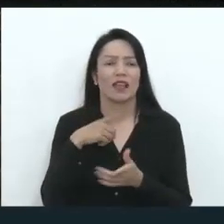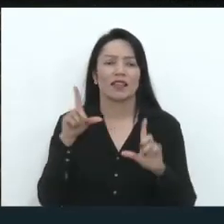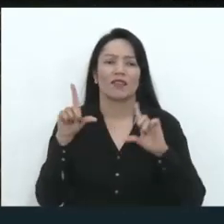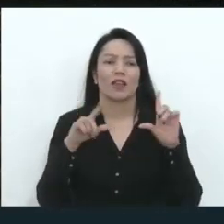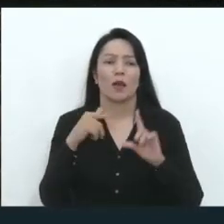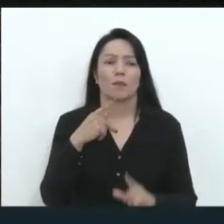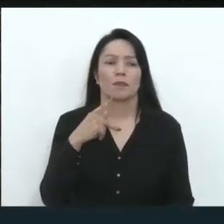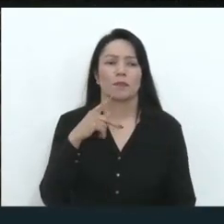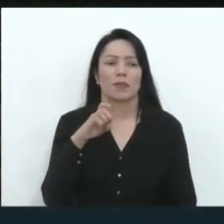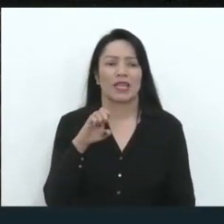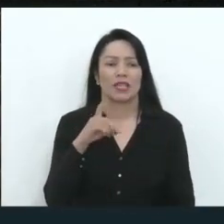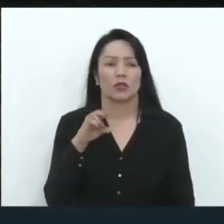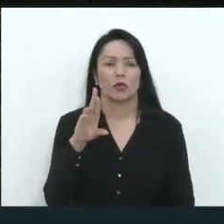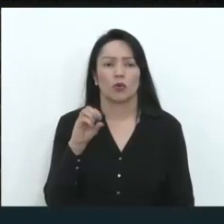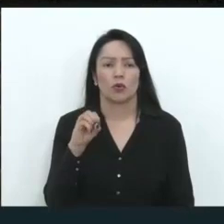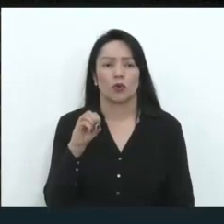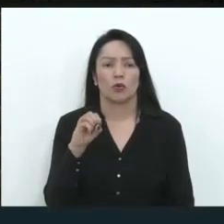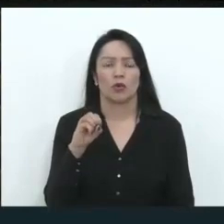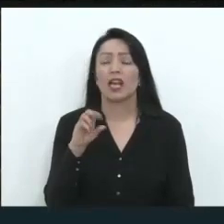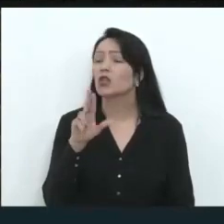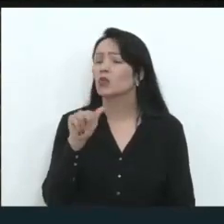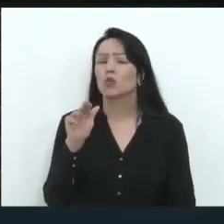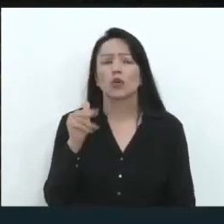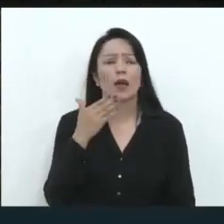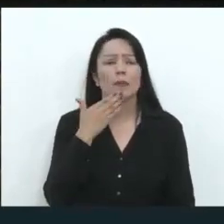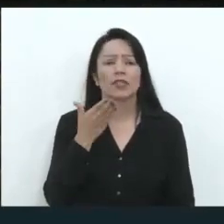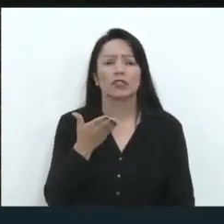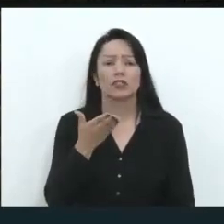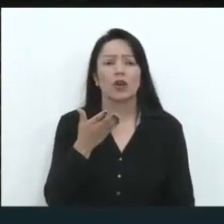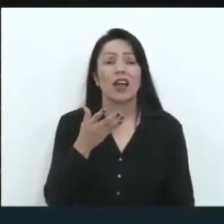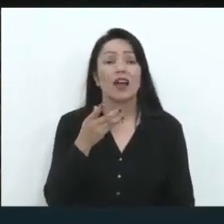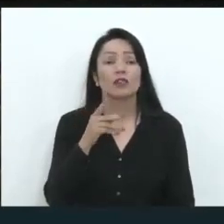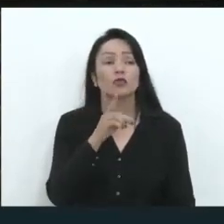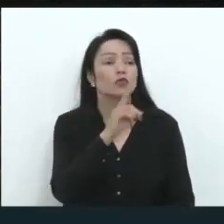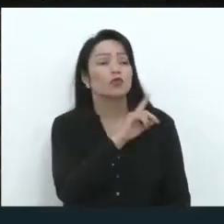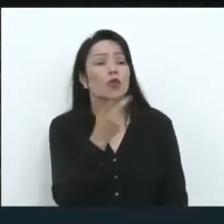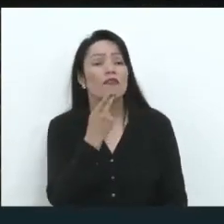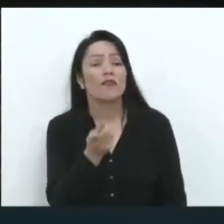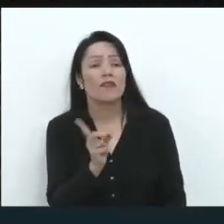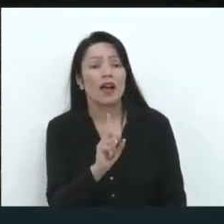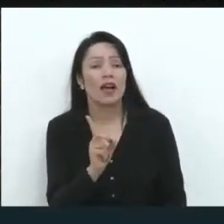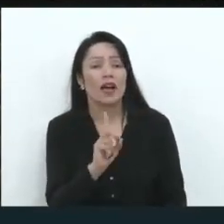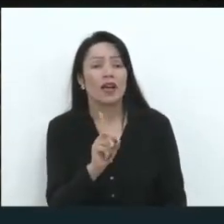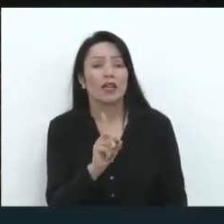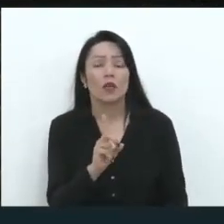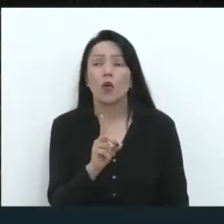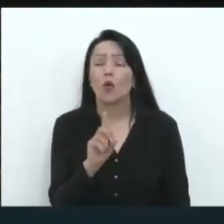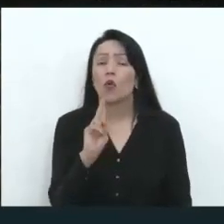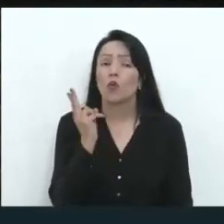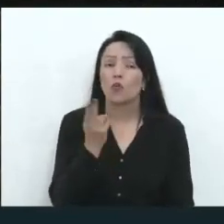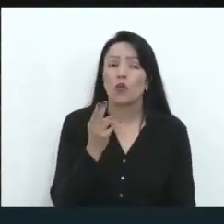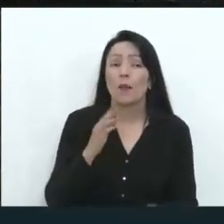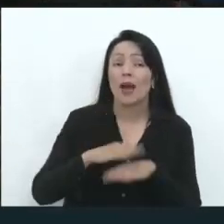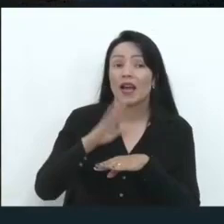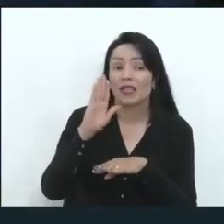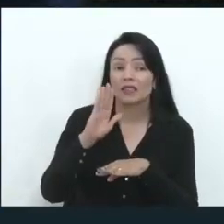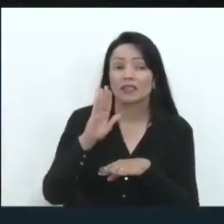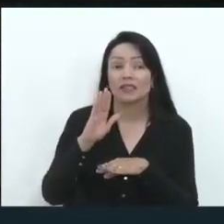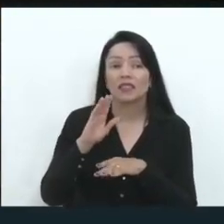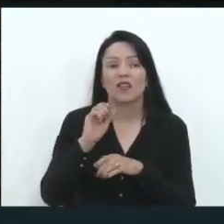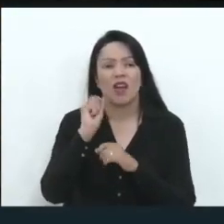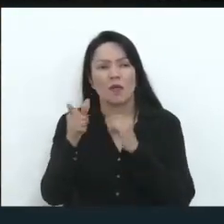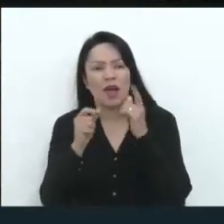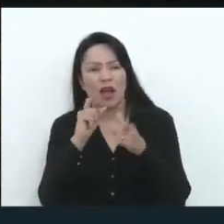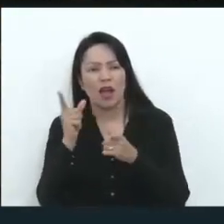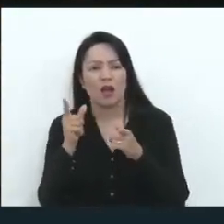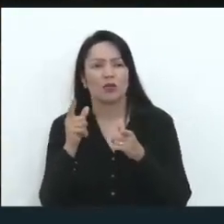pediu para deixar de falar de determinado assunto. Nunca me pediu para ser mais crítico ou menos crítico, todos sabem da